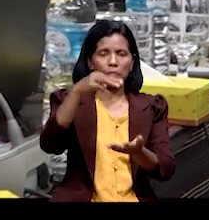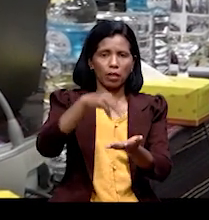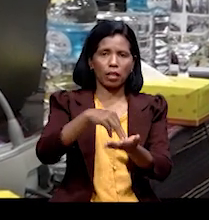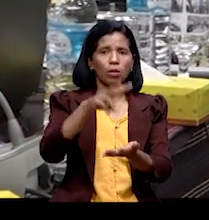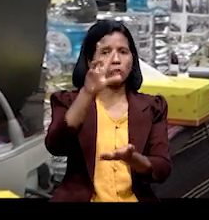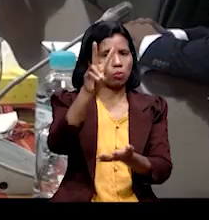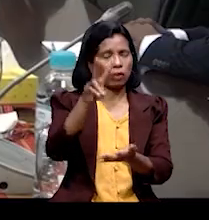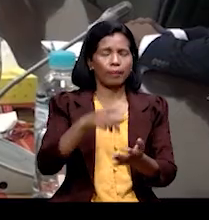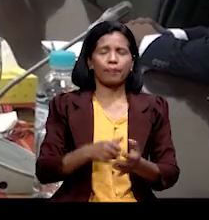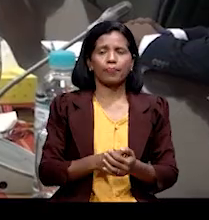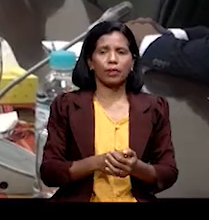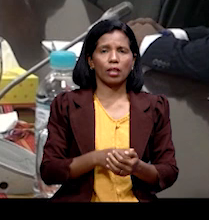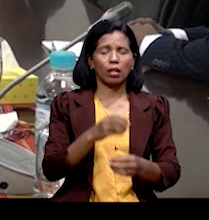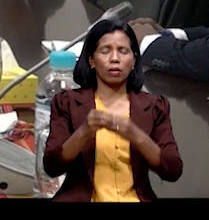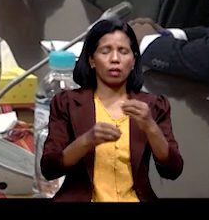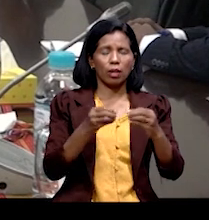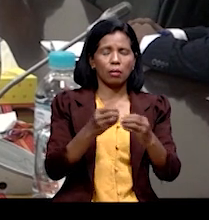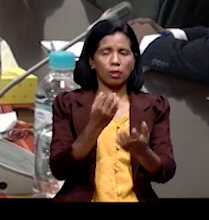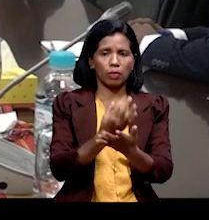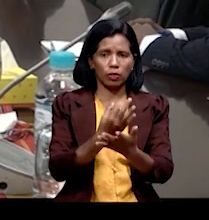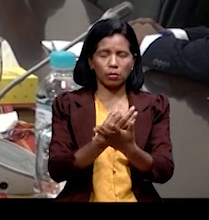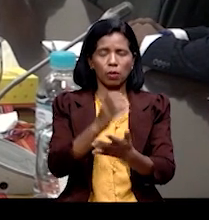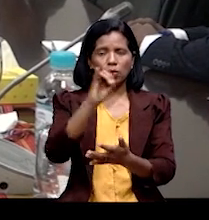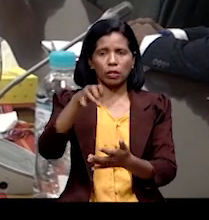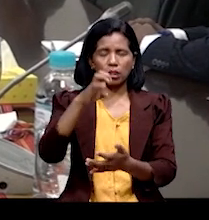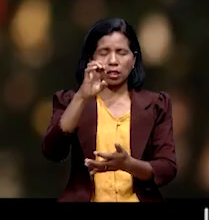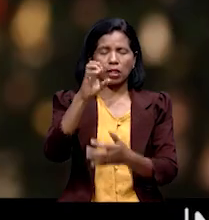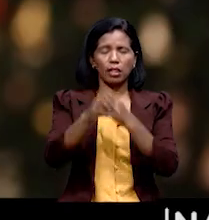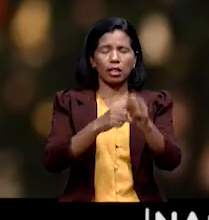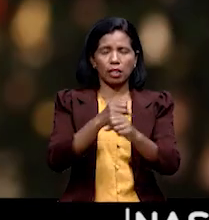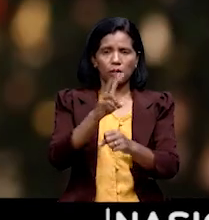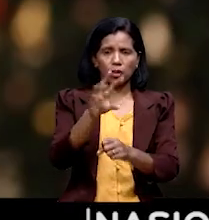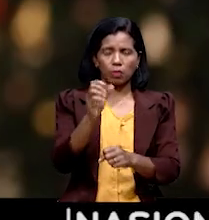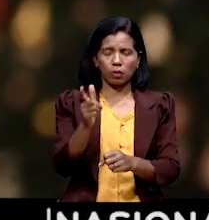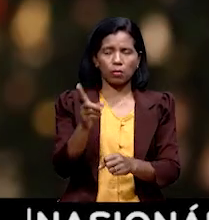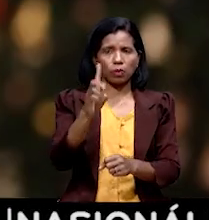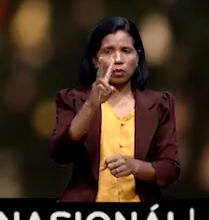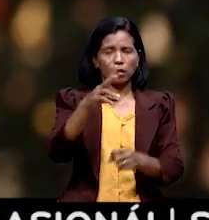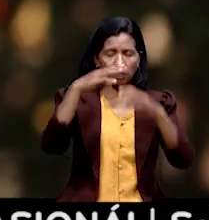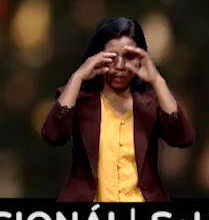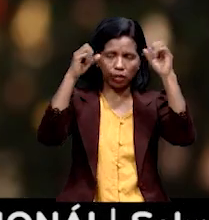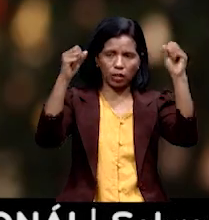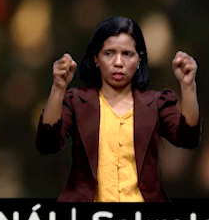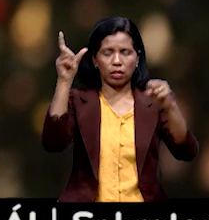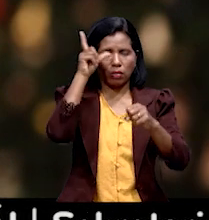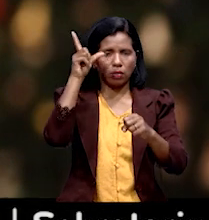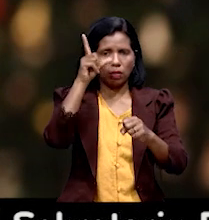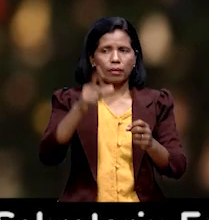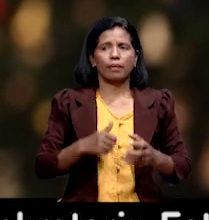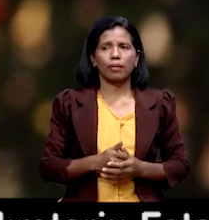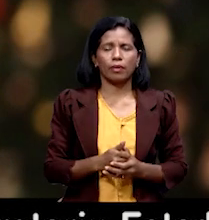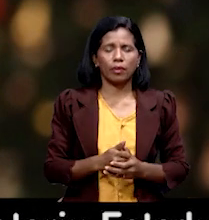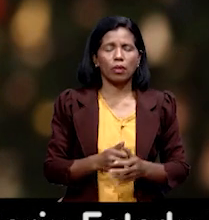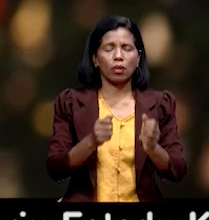cliente decreto com o Orçamento Geral do Estado batido em Rio Rua, Rua Nulo Recin Rua, Presidente da República Francisco Guterres Luolo,